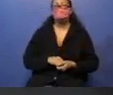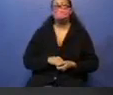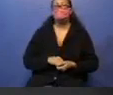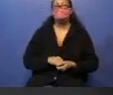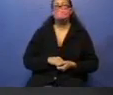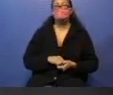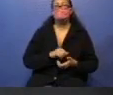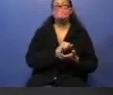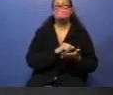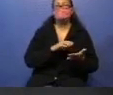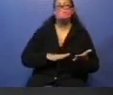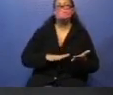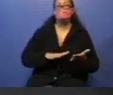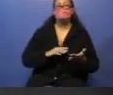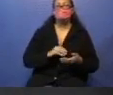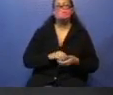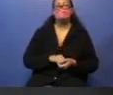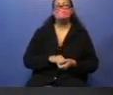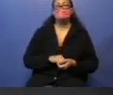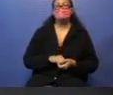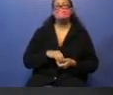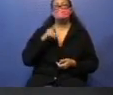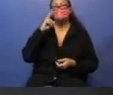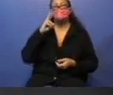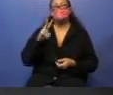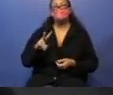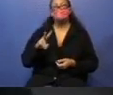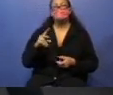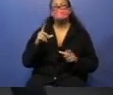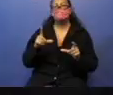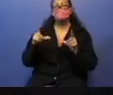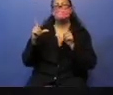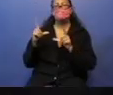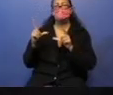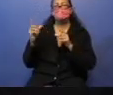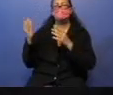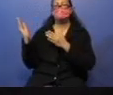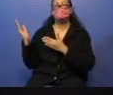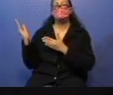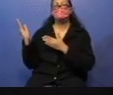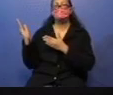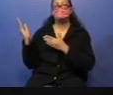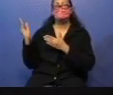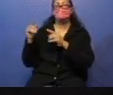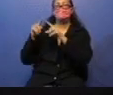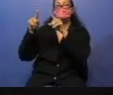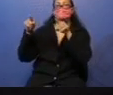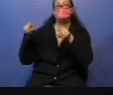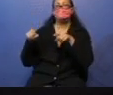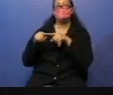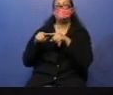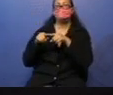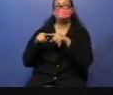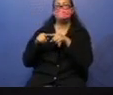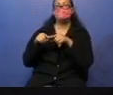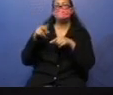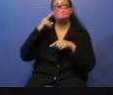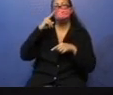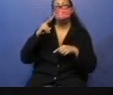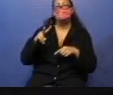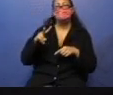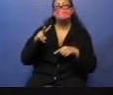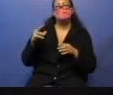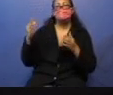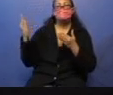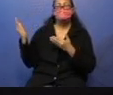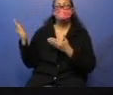Vamos lá, atividade. Observar a imagem, olhando sempre o cartaz. Observe o